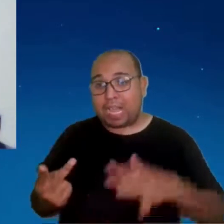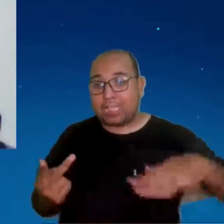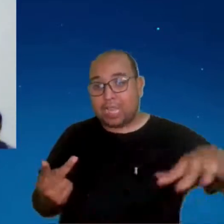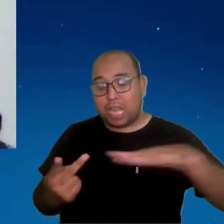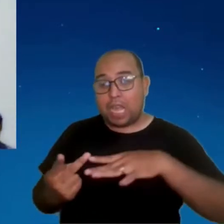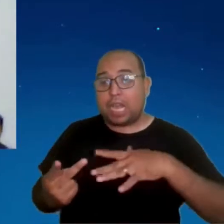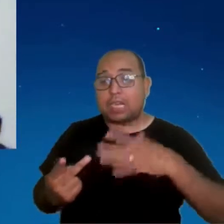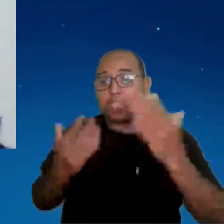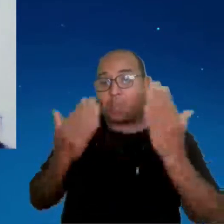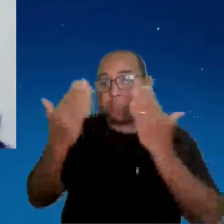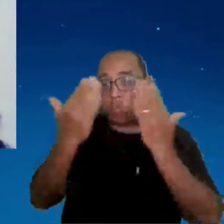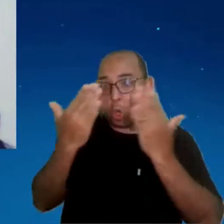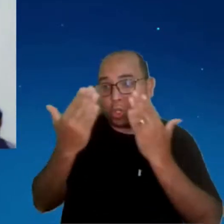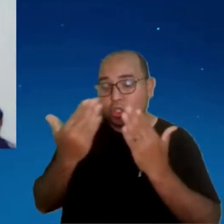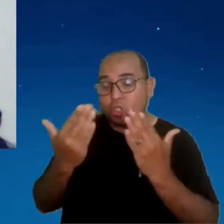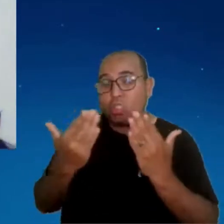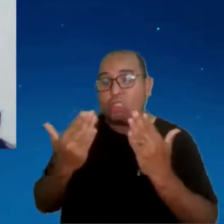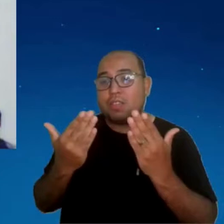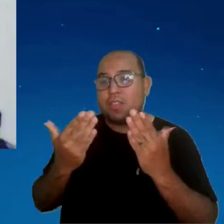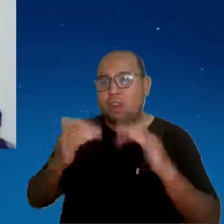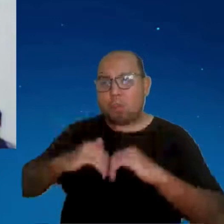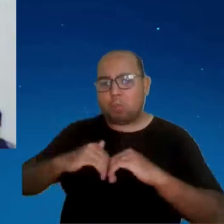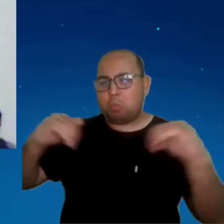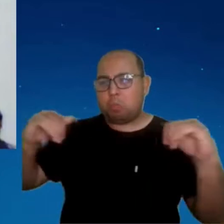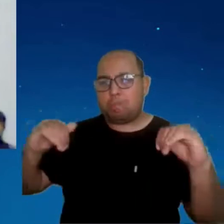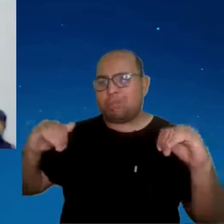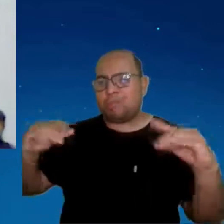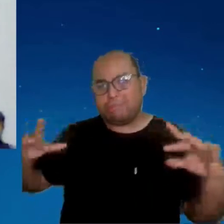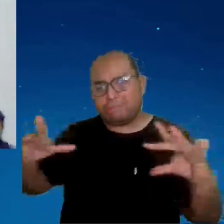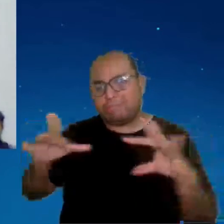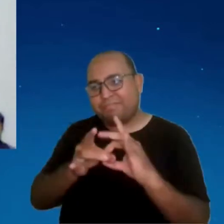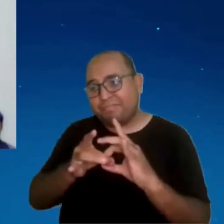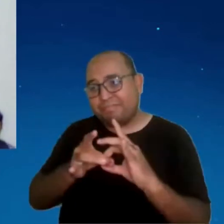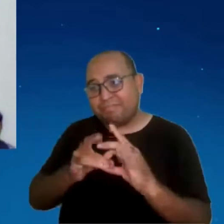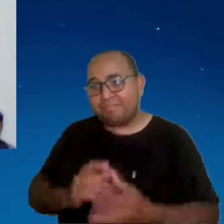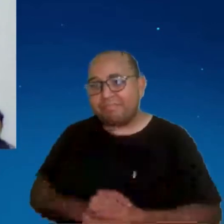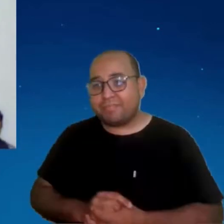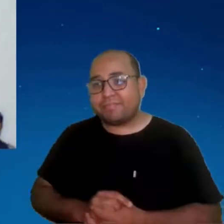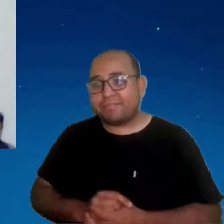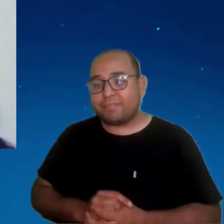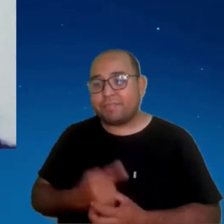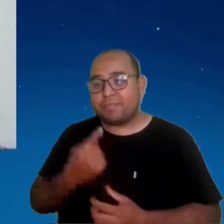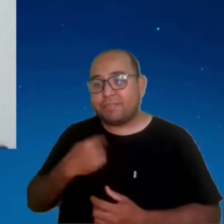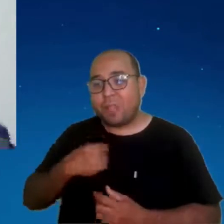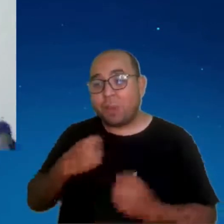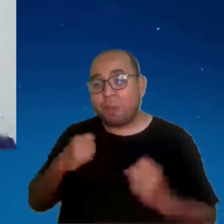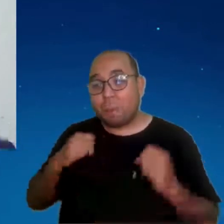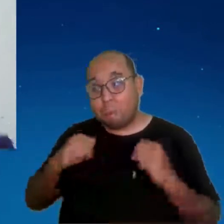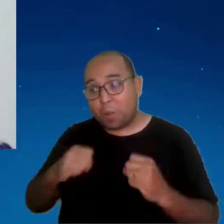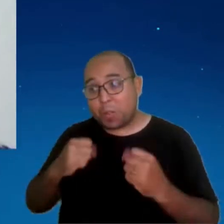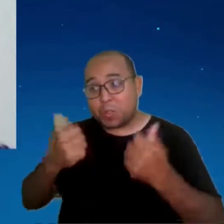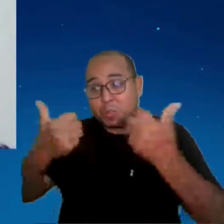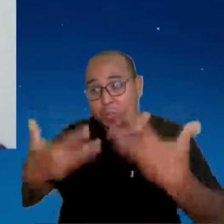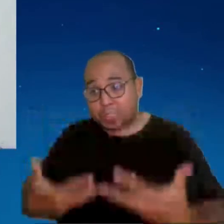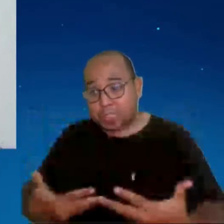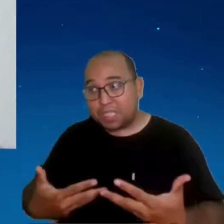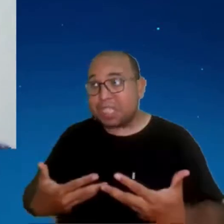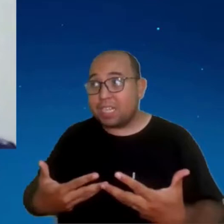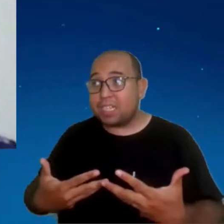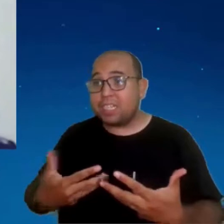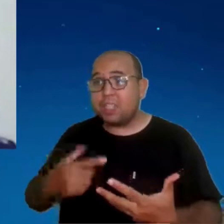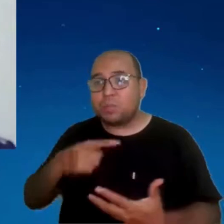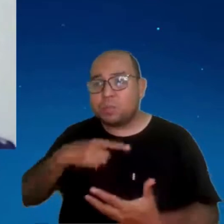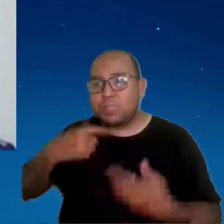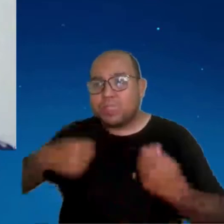à psicanálise, elas nunca foram separadas para mim. E eu posso dizer que eu tinha que renovar